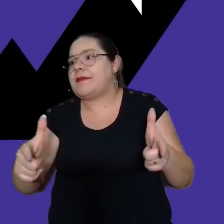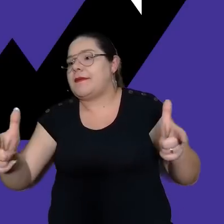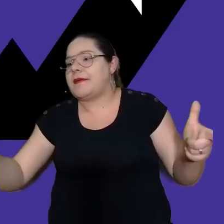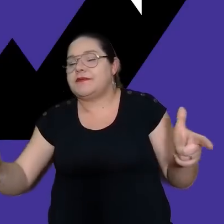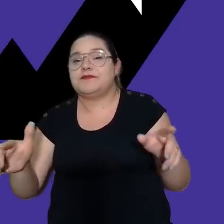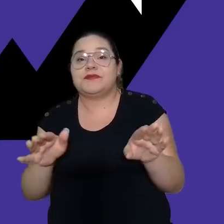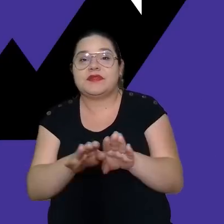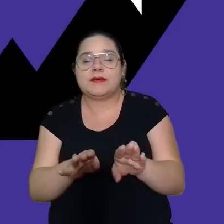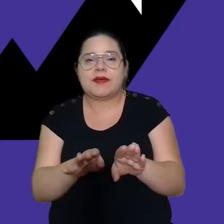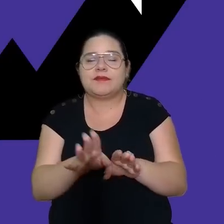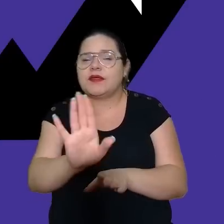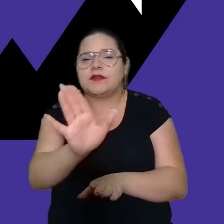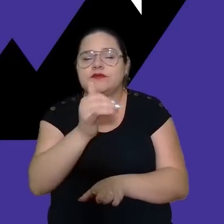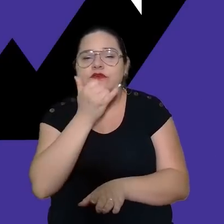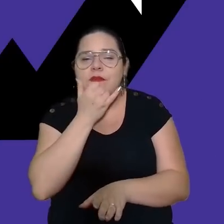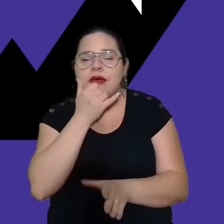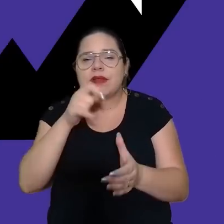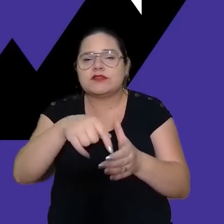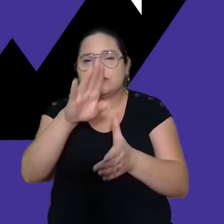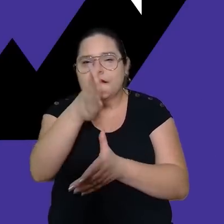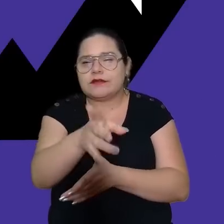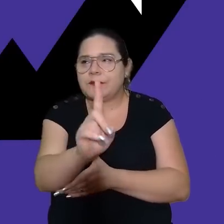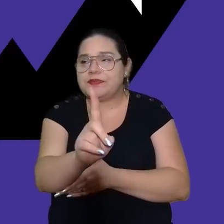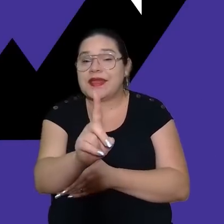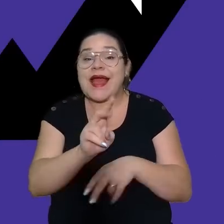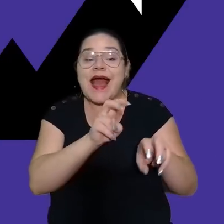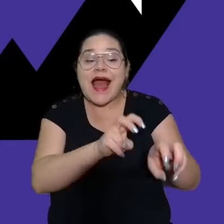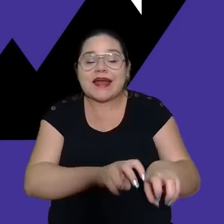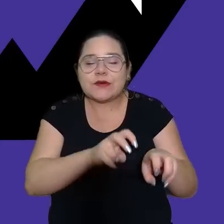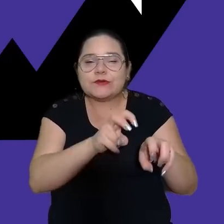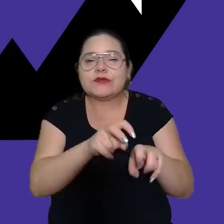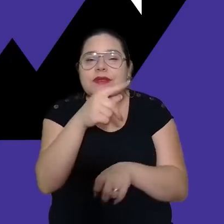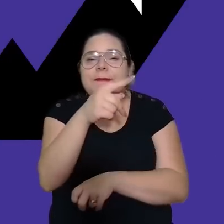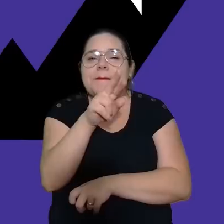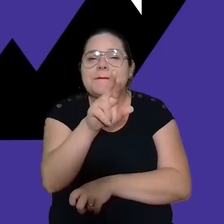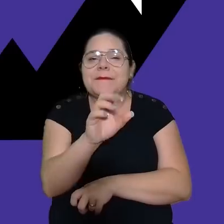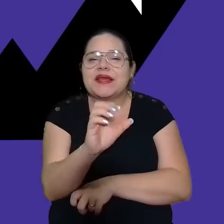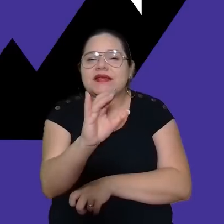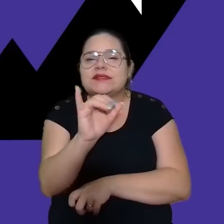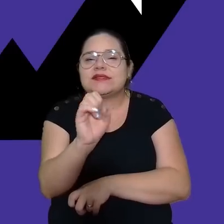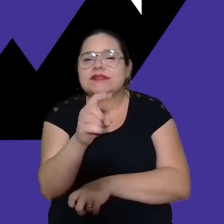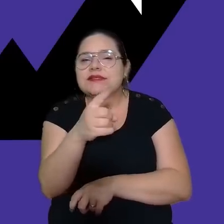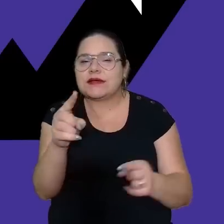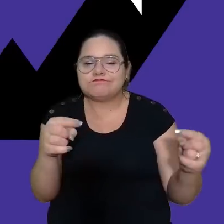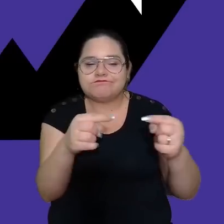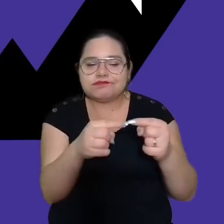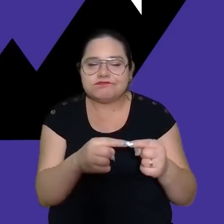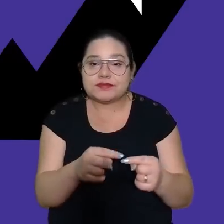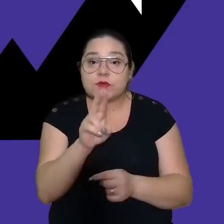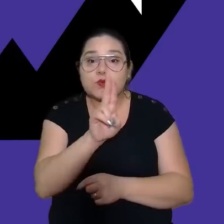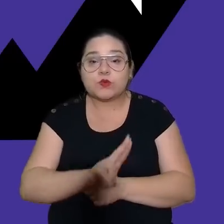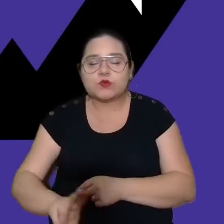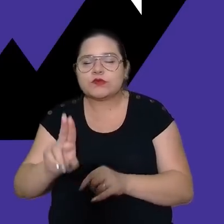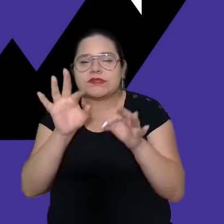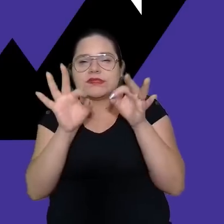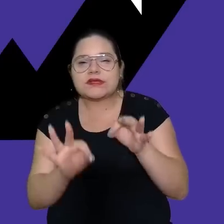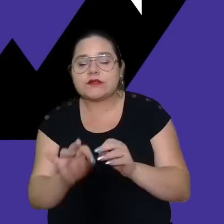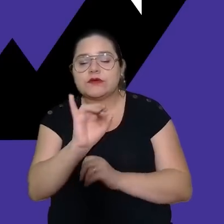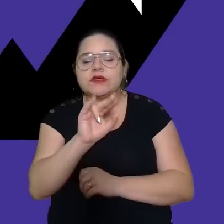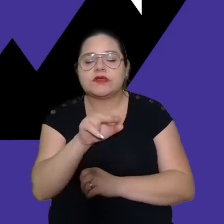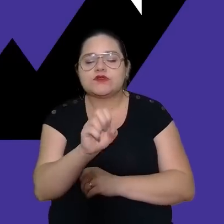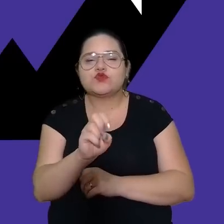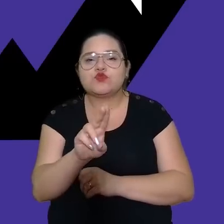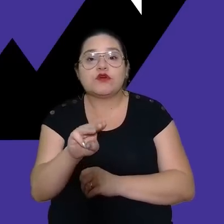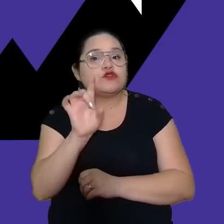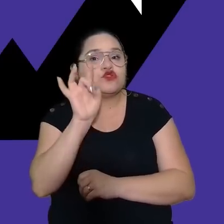não, a agricultura de precisão, a utilização adequada dos insumos, ou seja, só aquilo que é